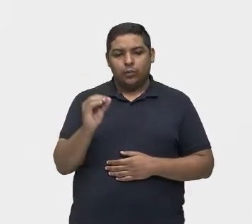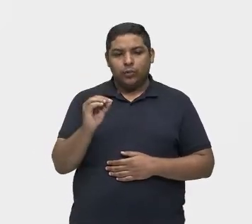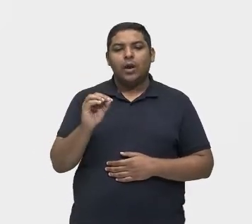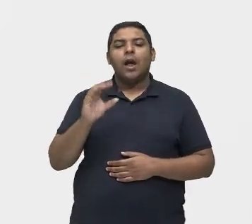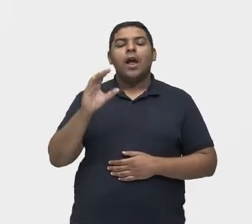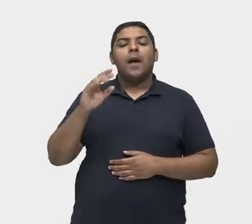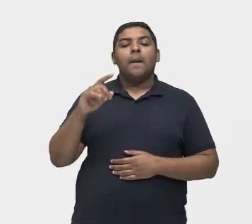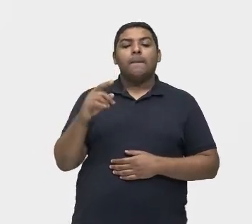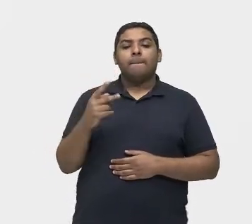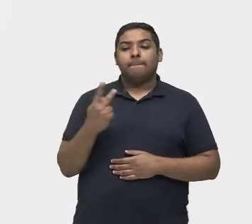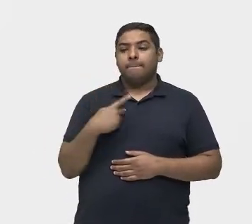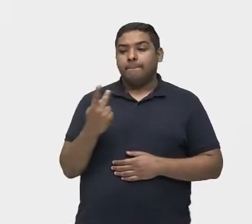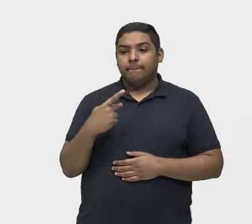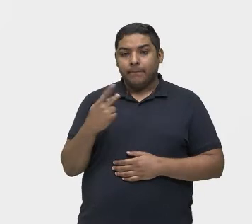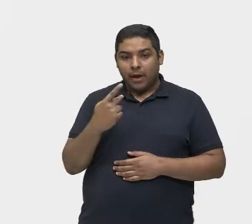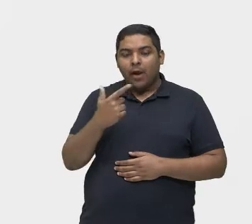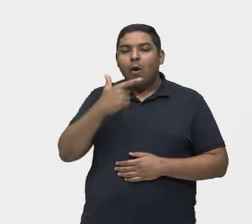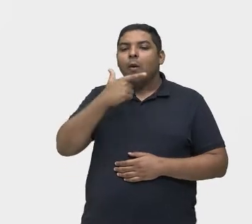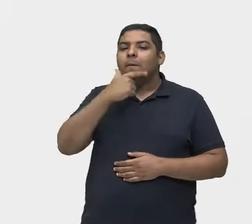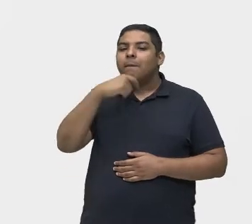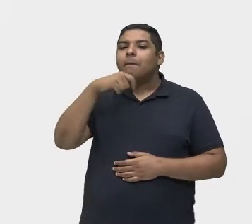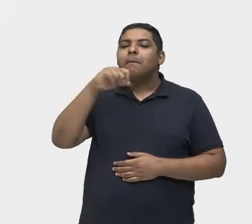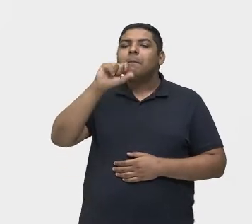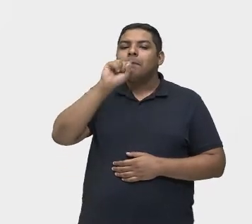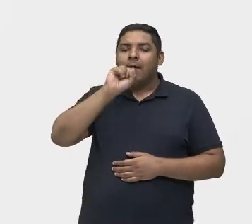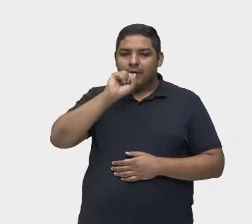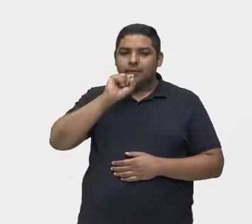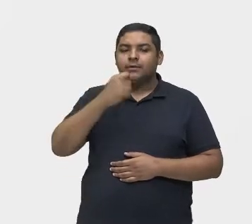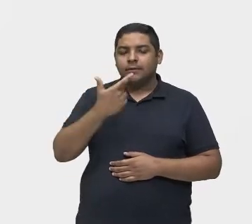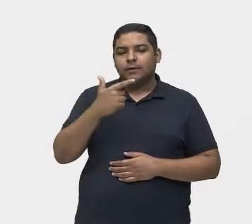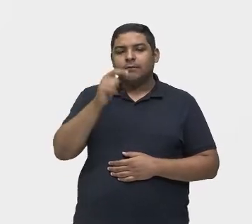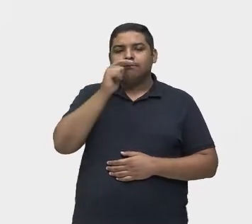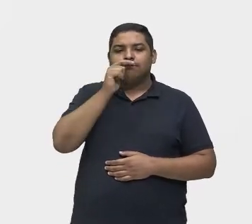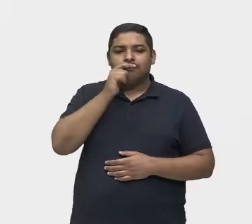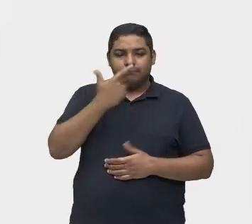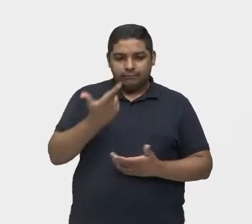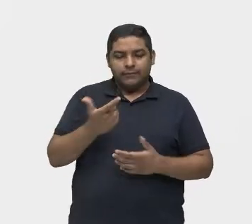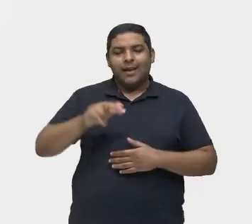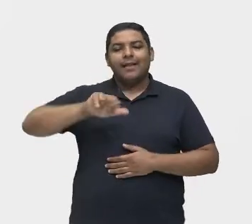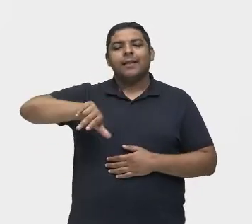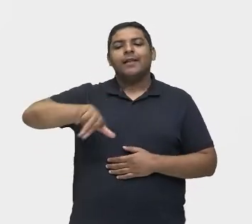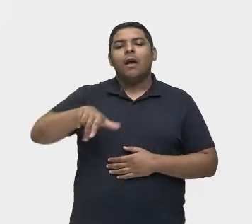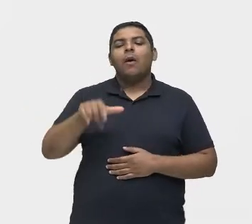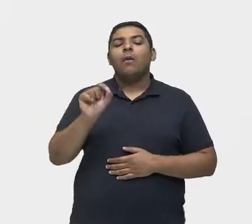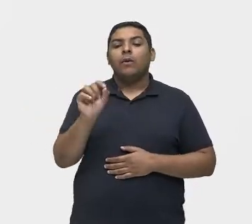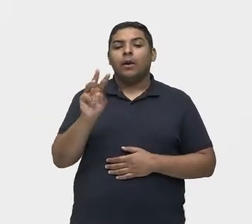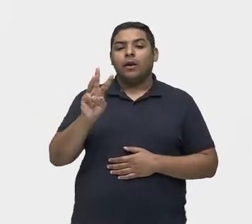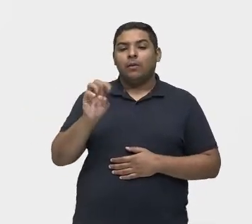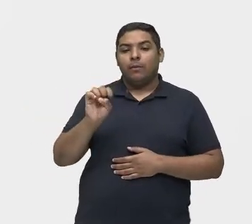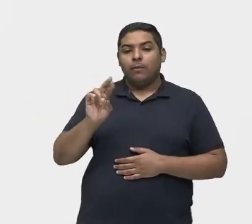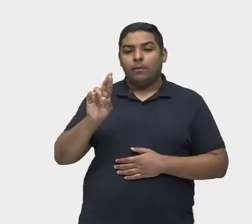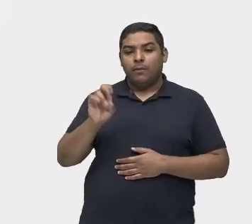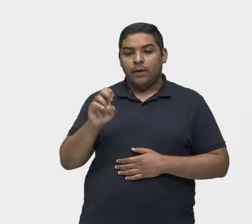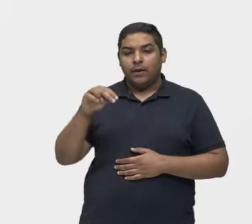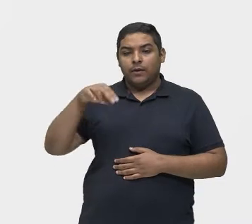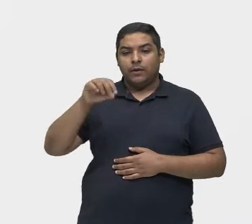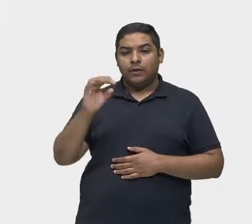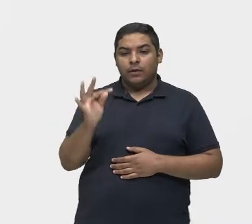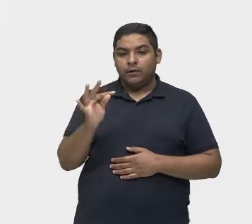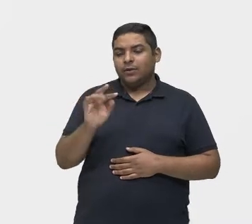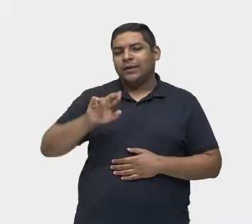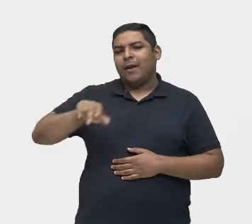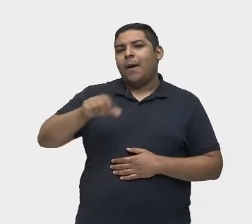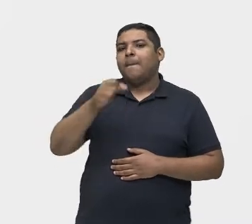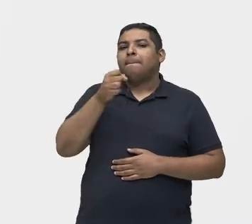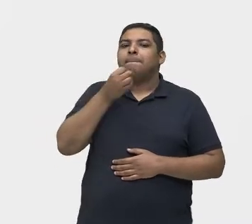meus pais não eram, né, good at singing. Meus pais não eram bons